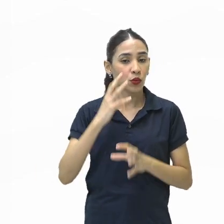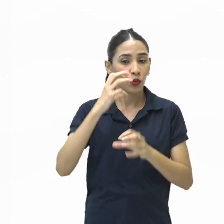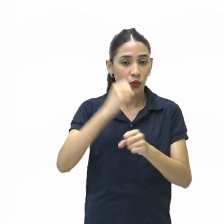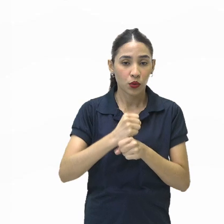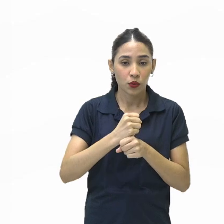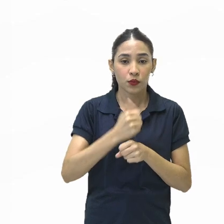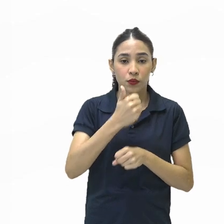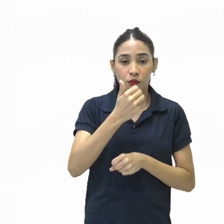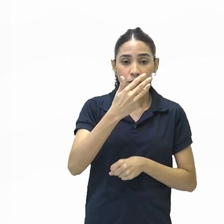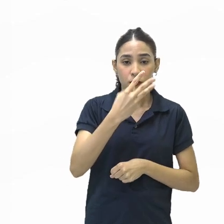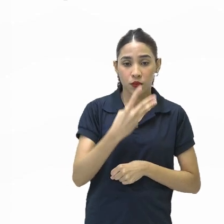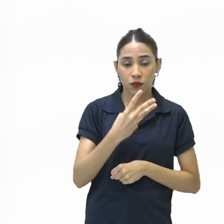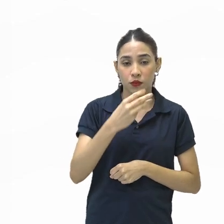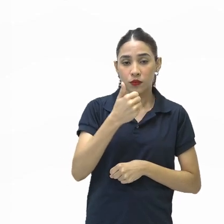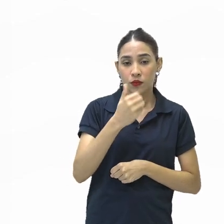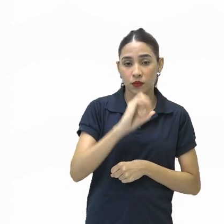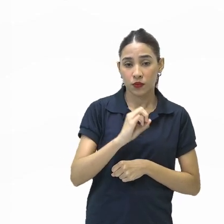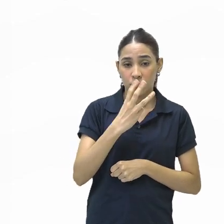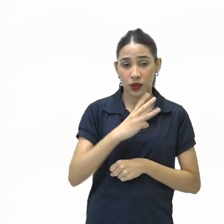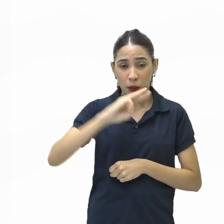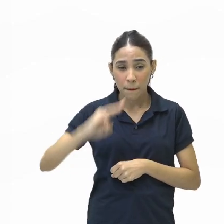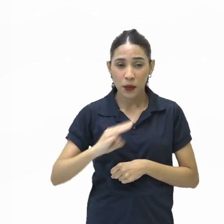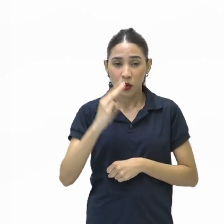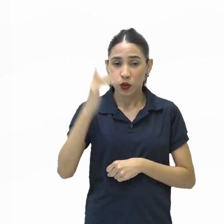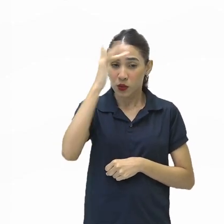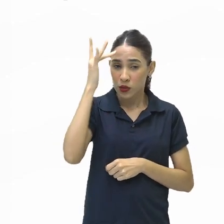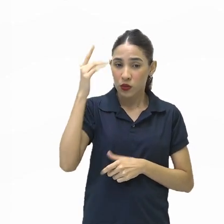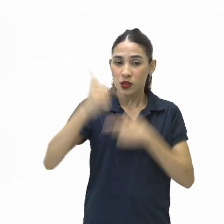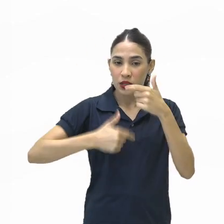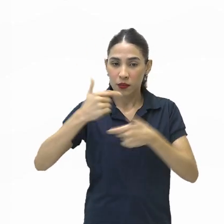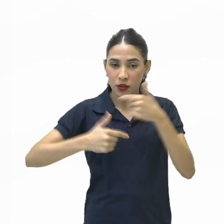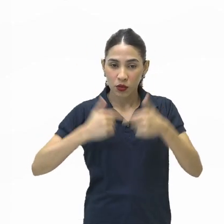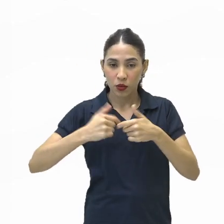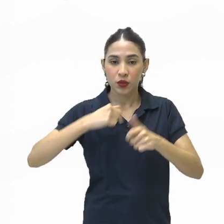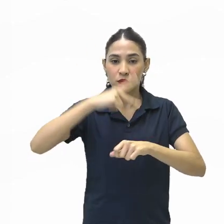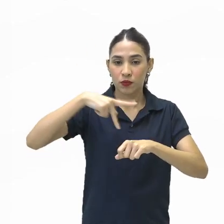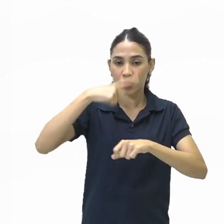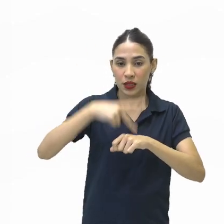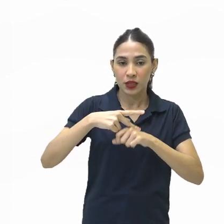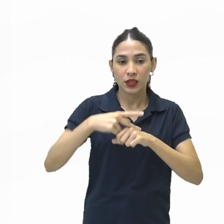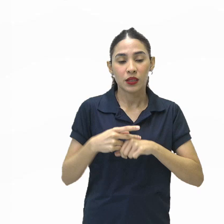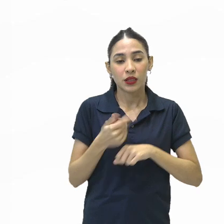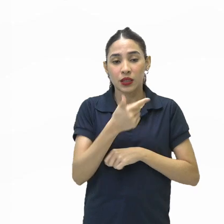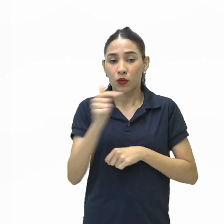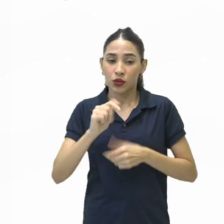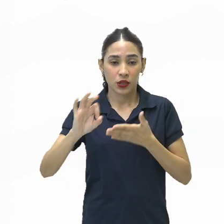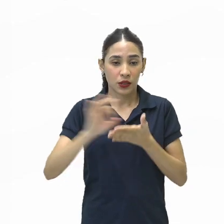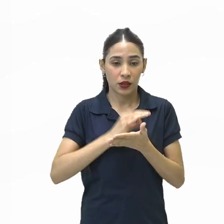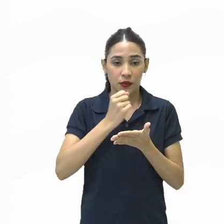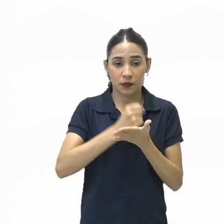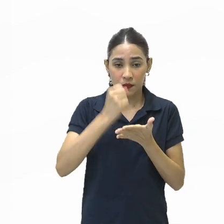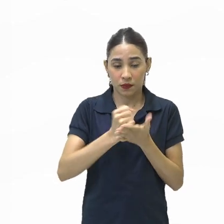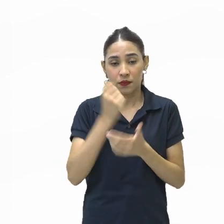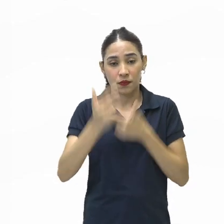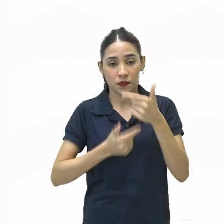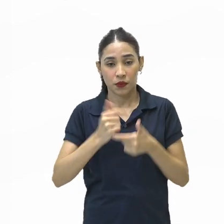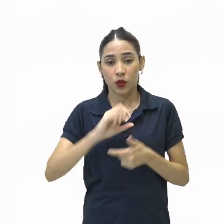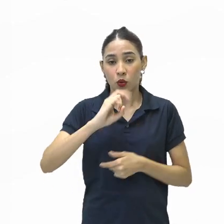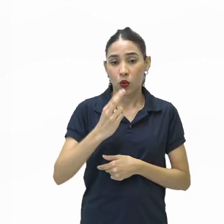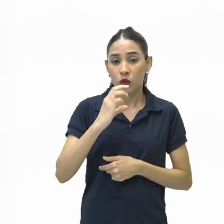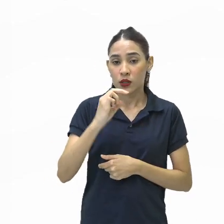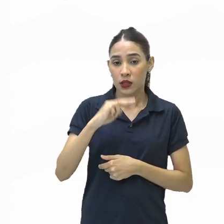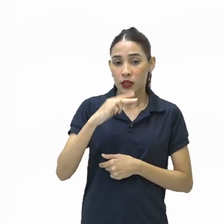do total de 103 milhões de trabalhadores no país trabalhavam sem carteira assinada ou